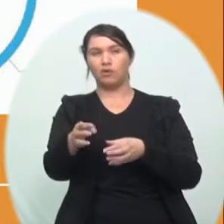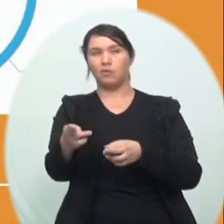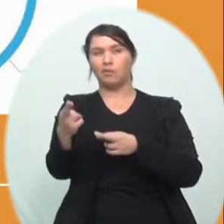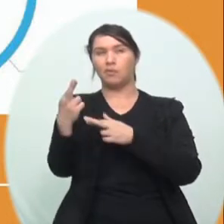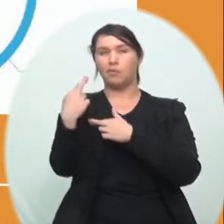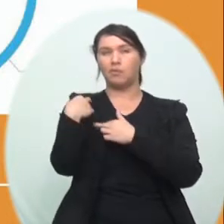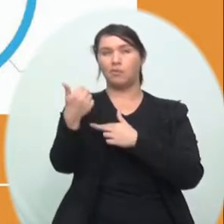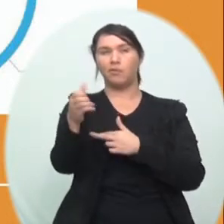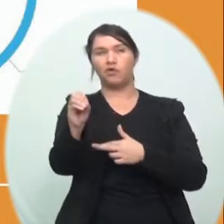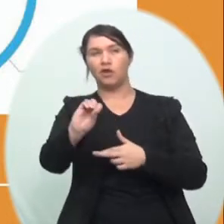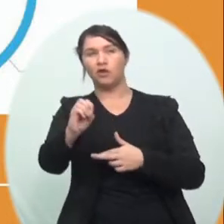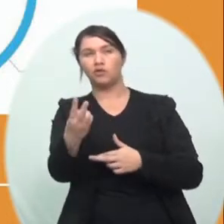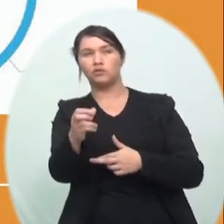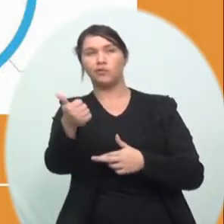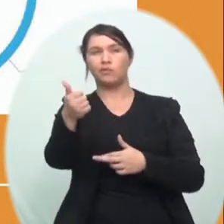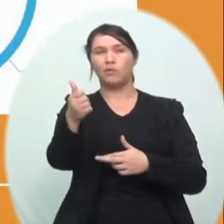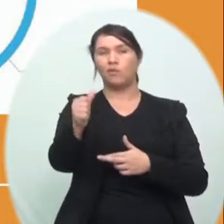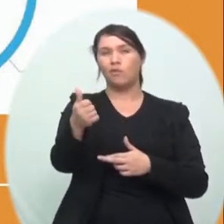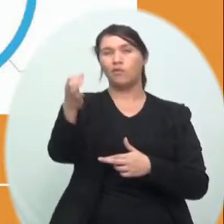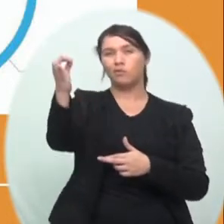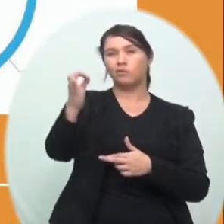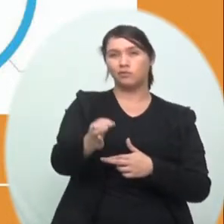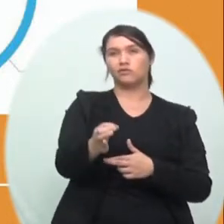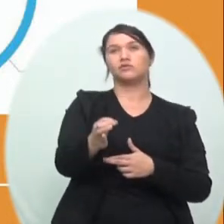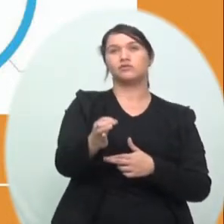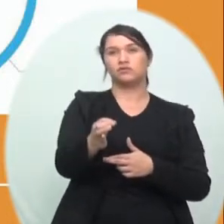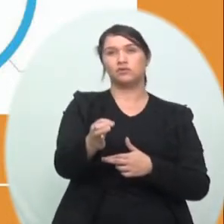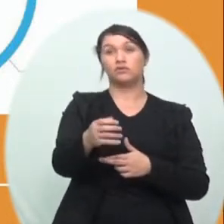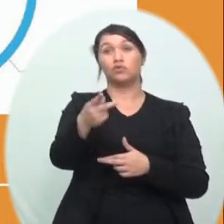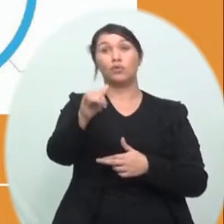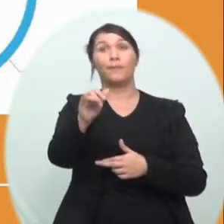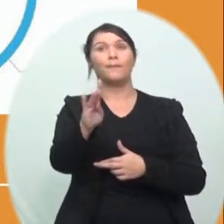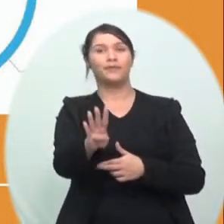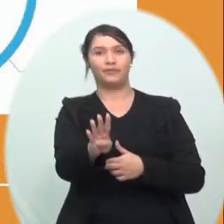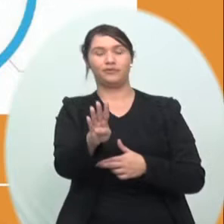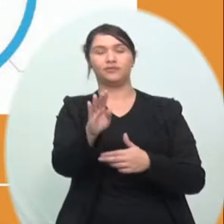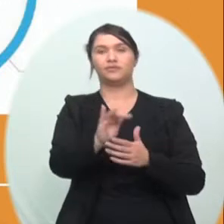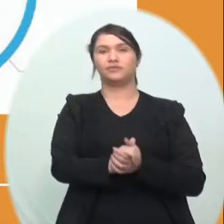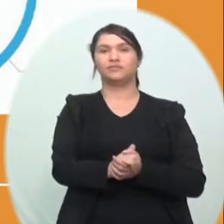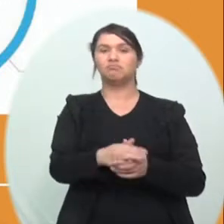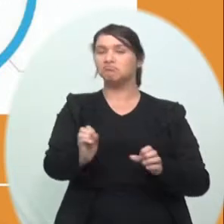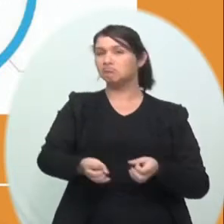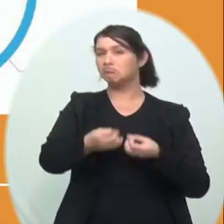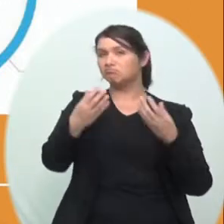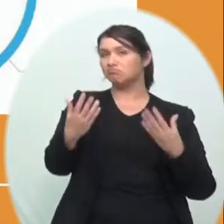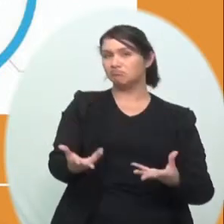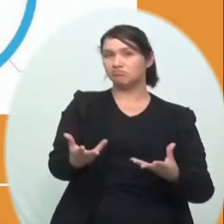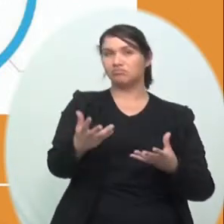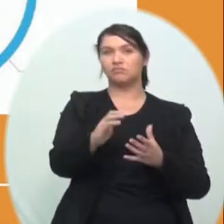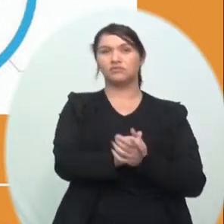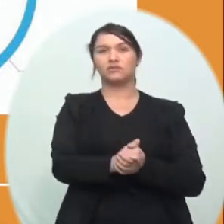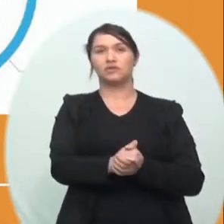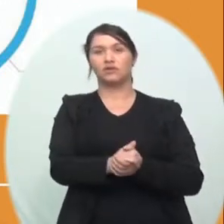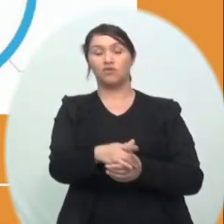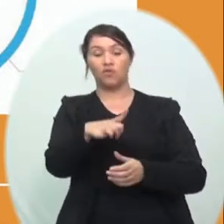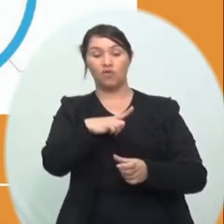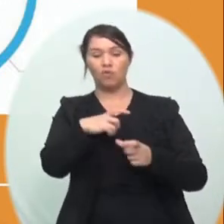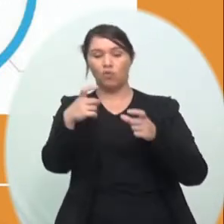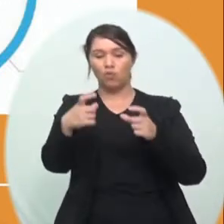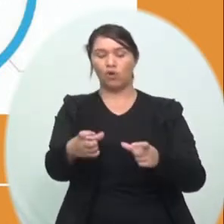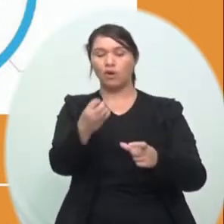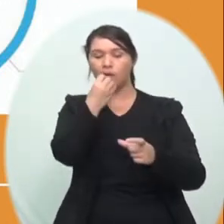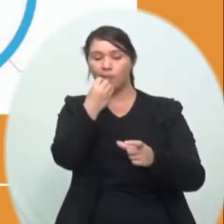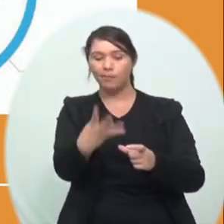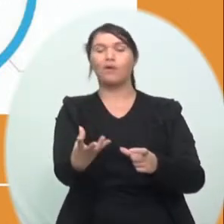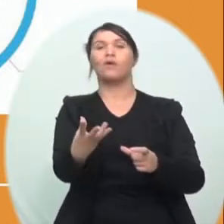gerado pelas empresas de tecnologia. Ou seja, quanto mais a gente investir e permitir um ambiente mais amigável, a gente vai